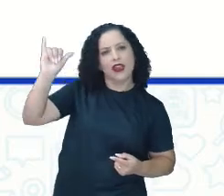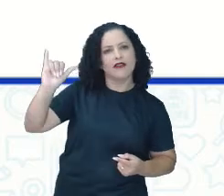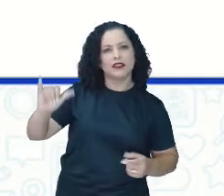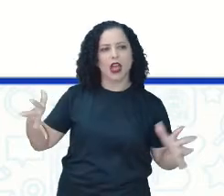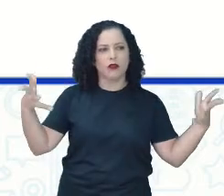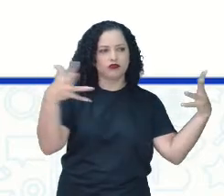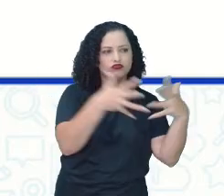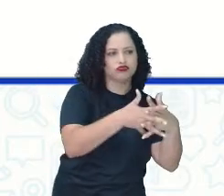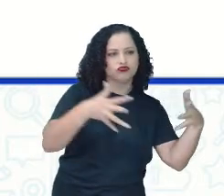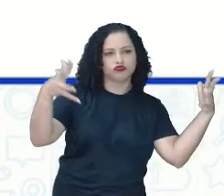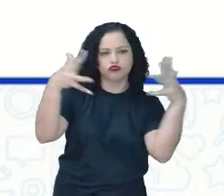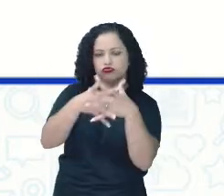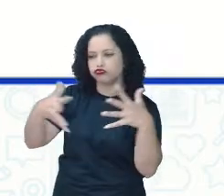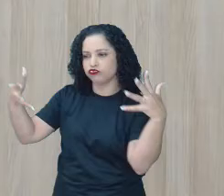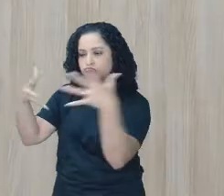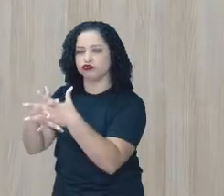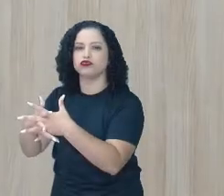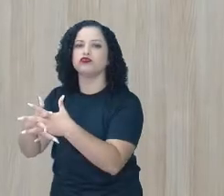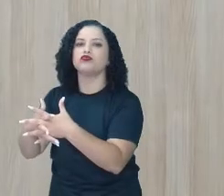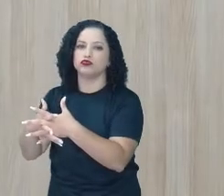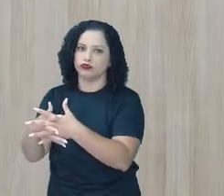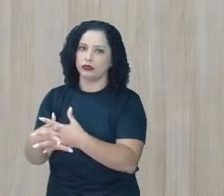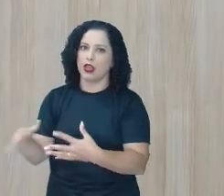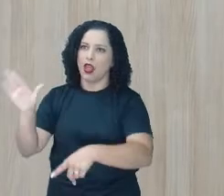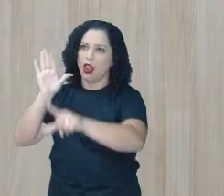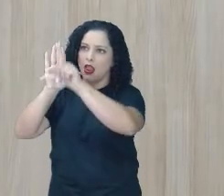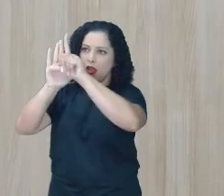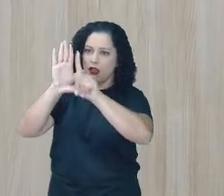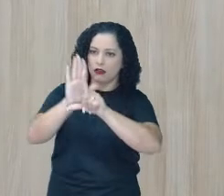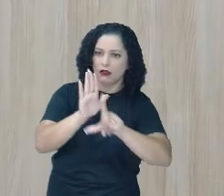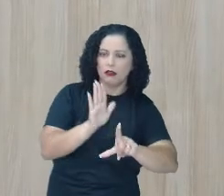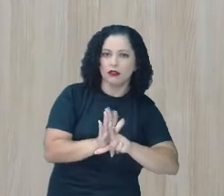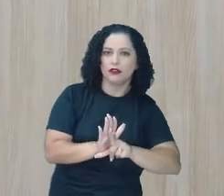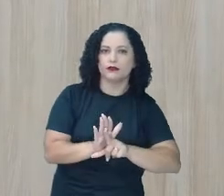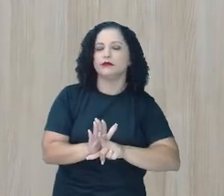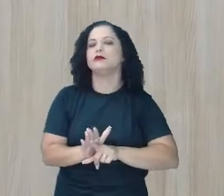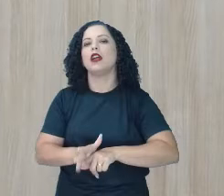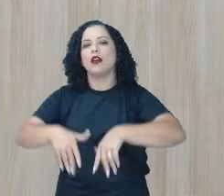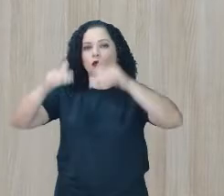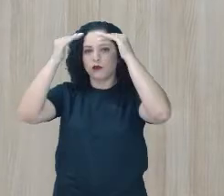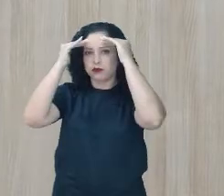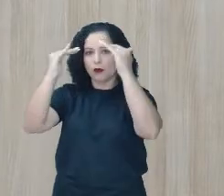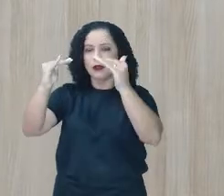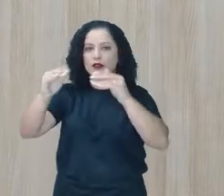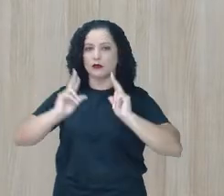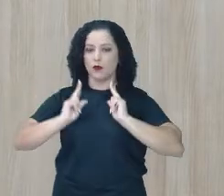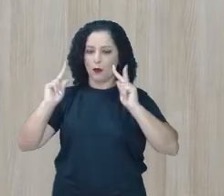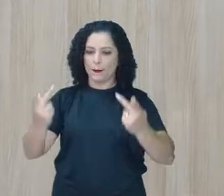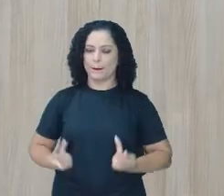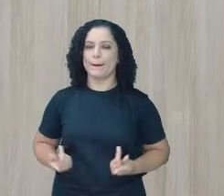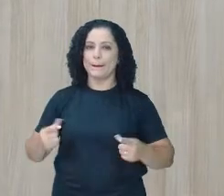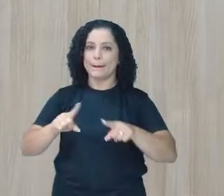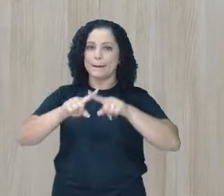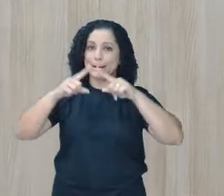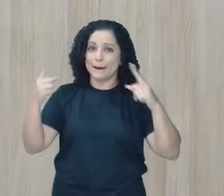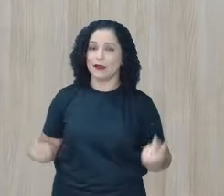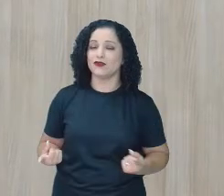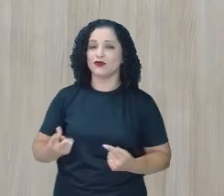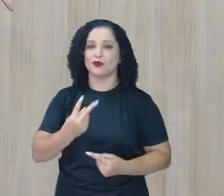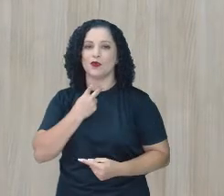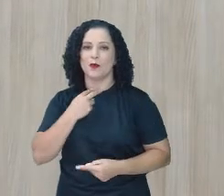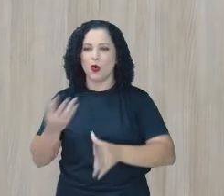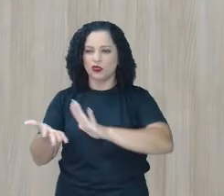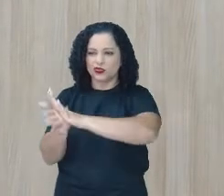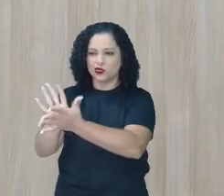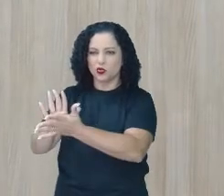a segunda lei da robótica. Ou seja, o robô ele precisa obedecer à ordem dos humanos, mas ele não pode ferir nenhum